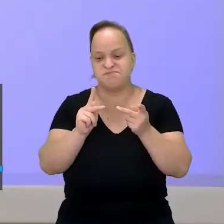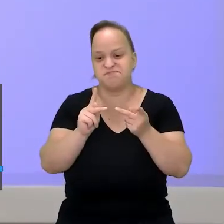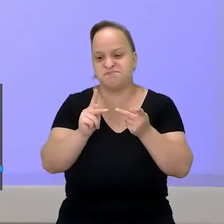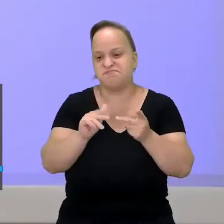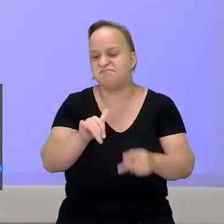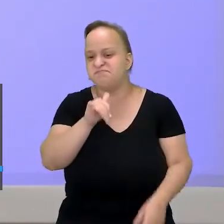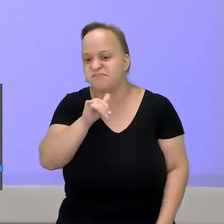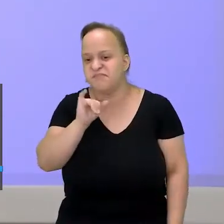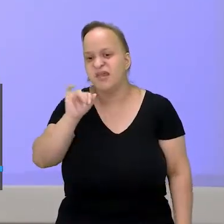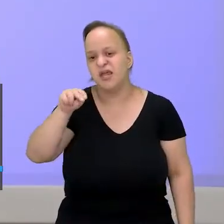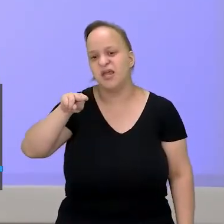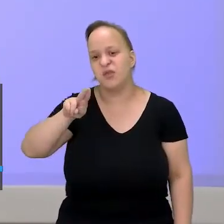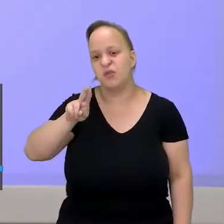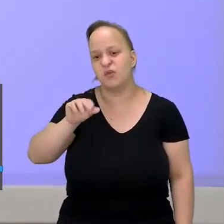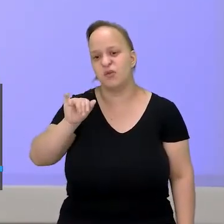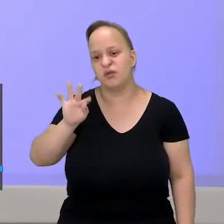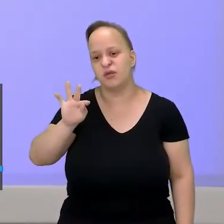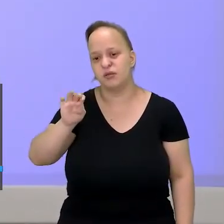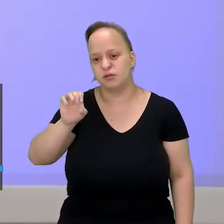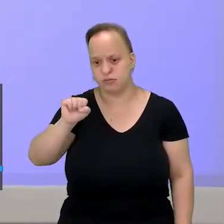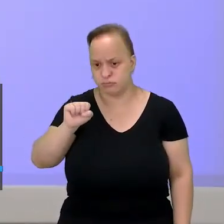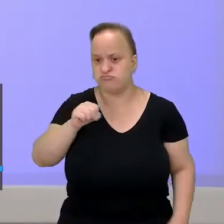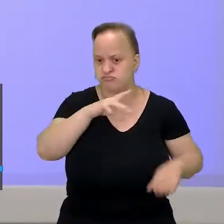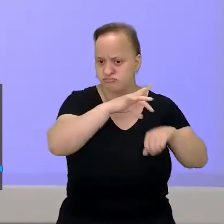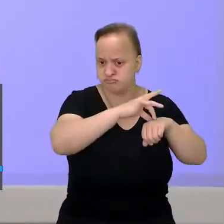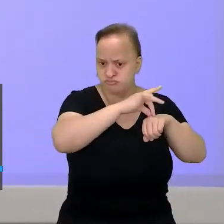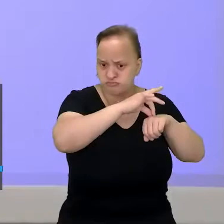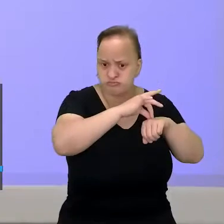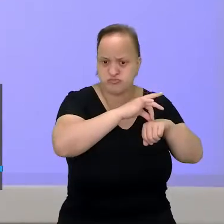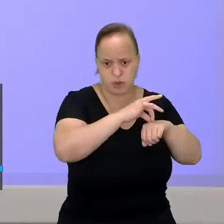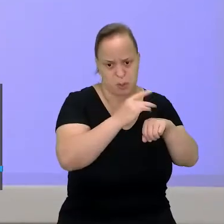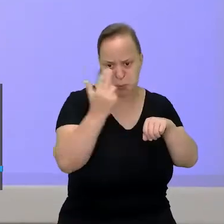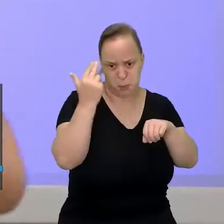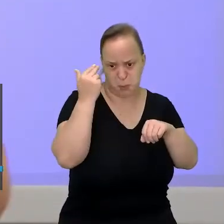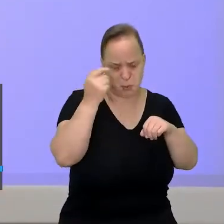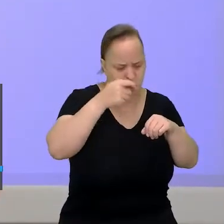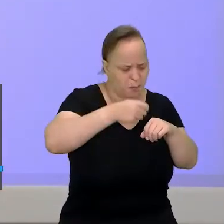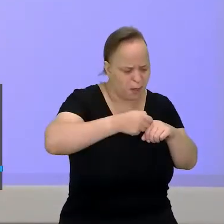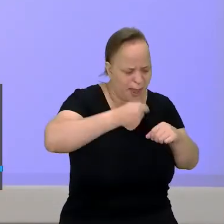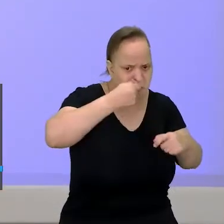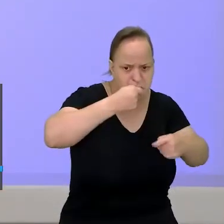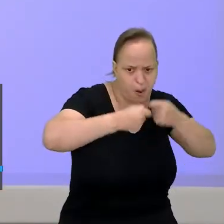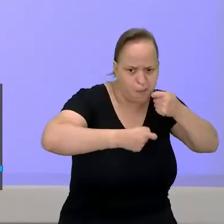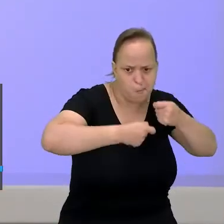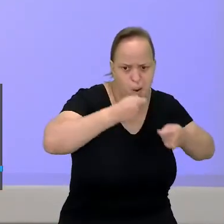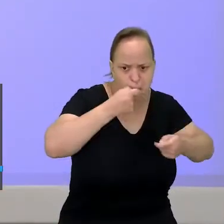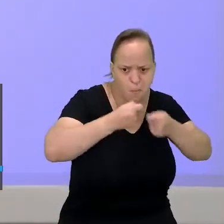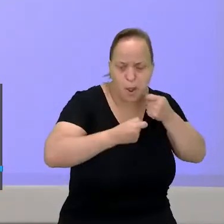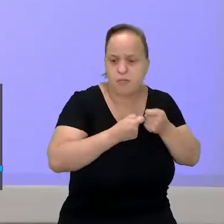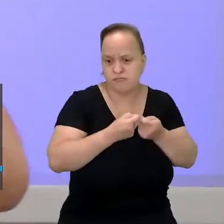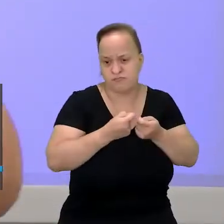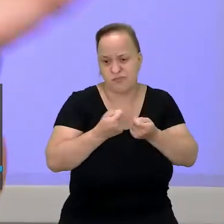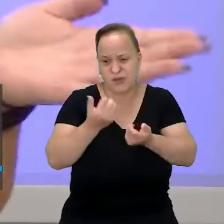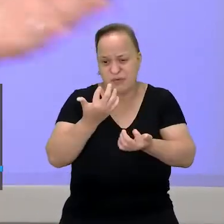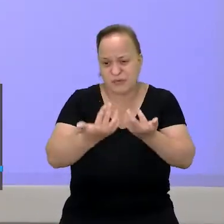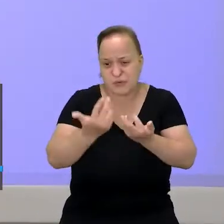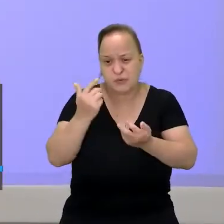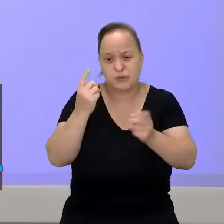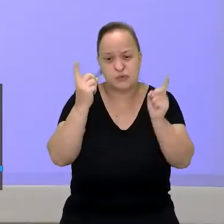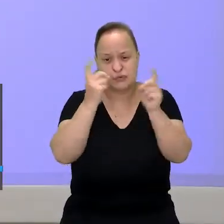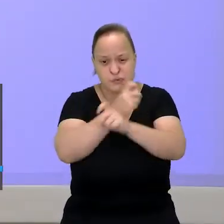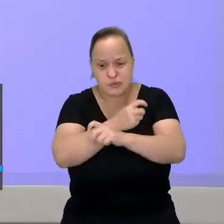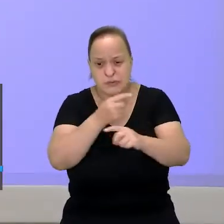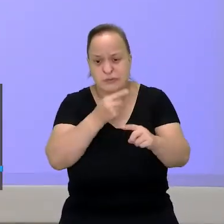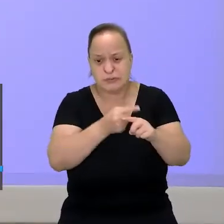inuites. Inuites, eles comem carne crua, eles têm muita dificuldade em manter fogo, tal, por causa do gelo. E eles, por exemplo, não